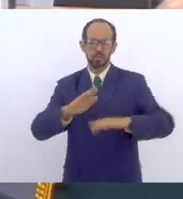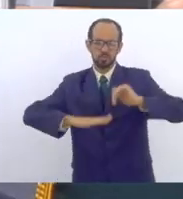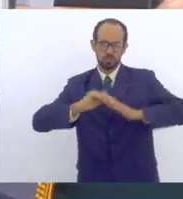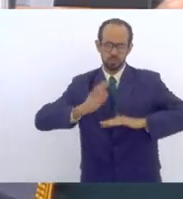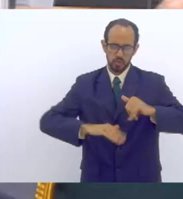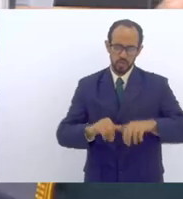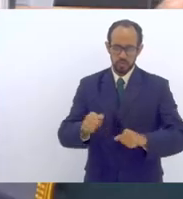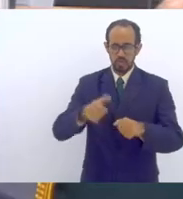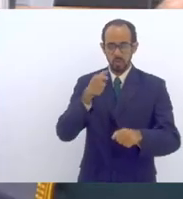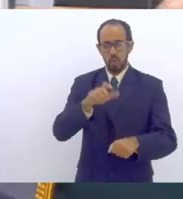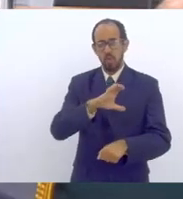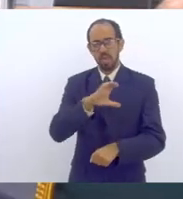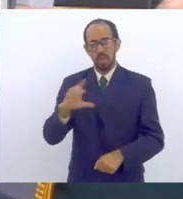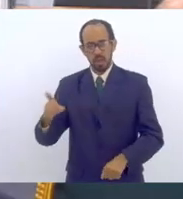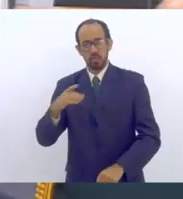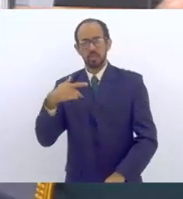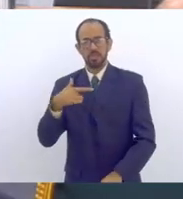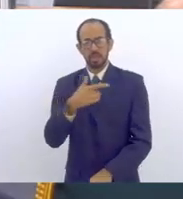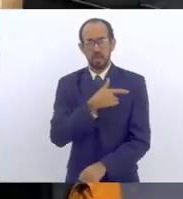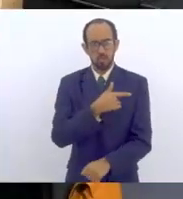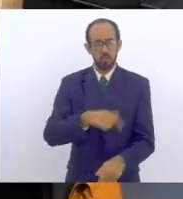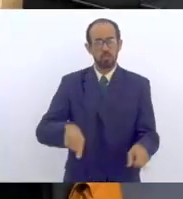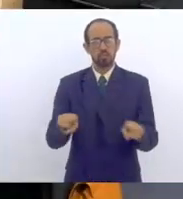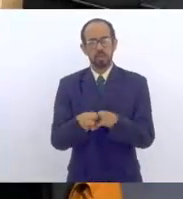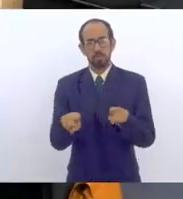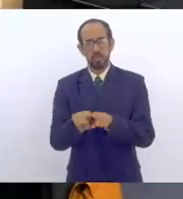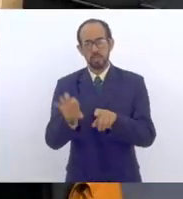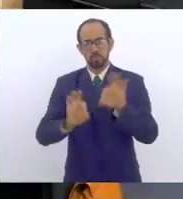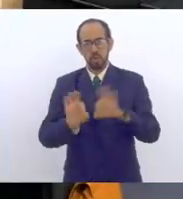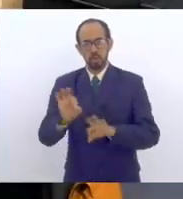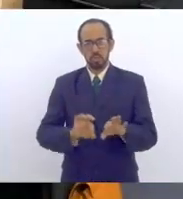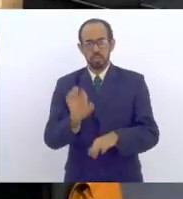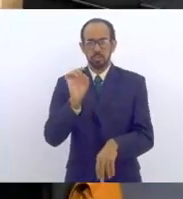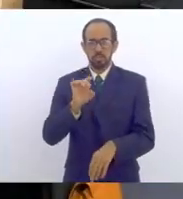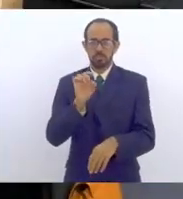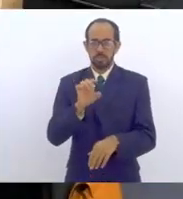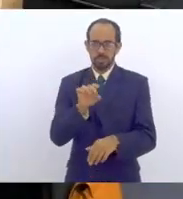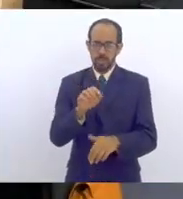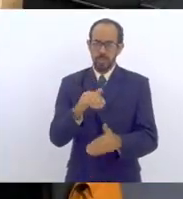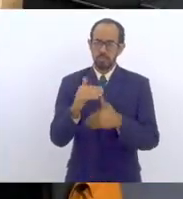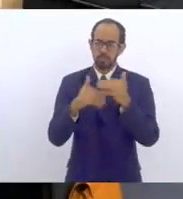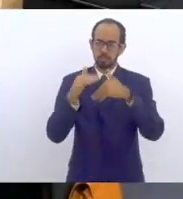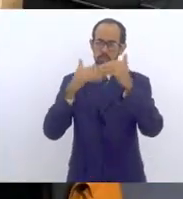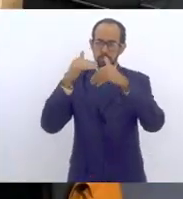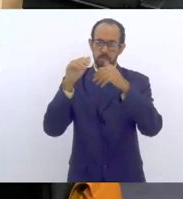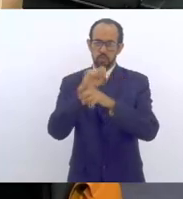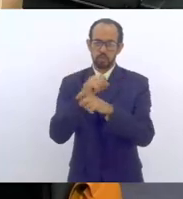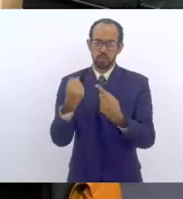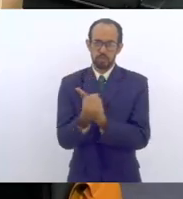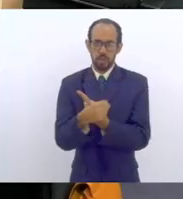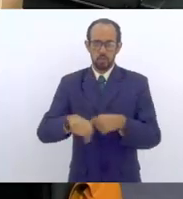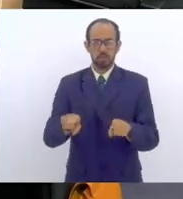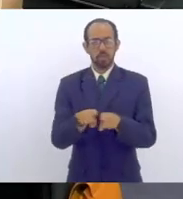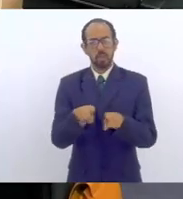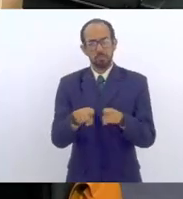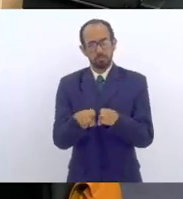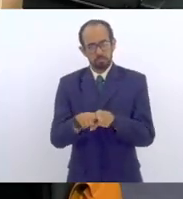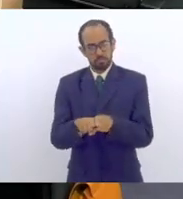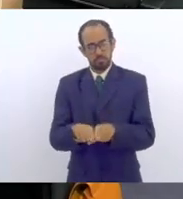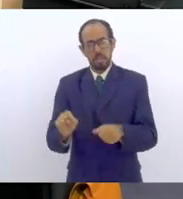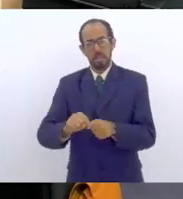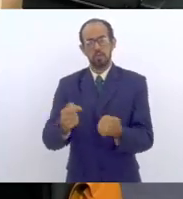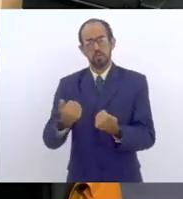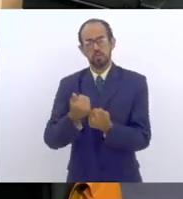e coordenador de projetos especiais na Secretaria Municipal de Desenvolvimento Social também exerceu cargo de